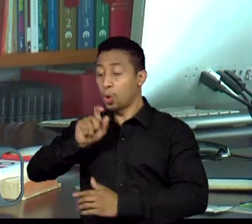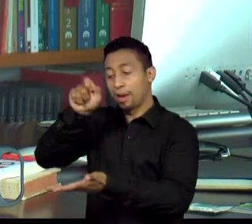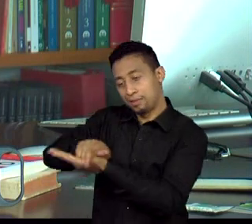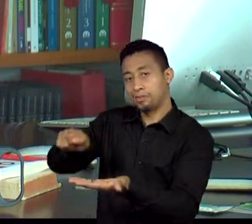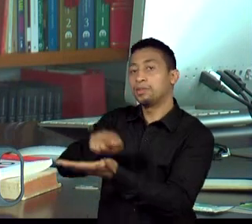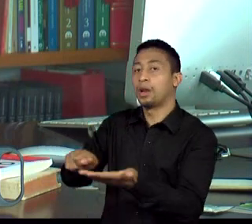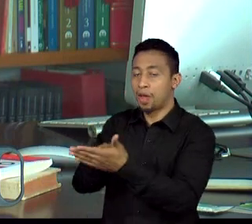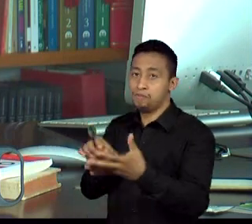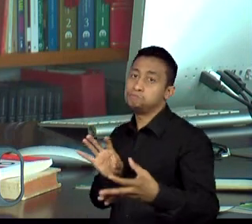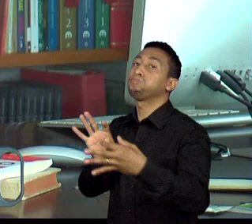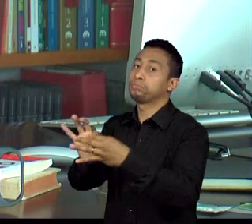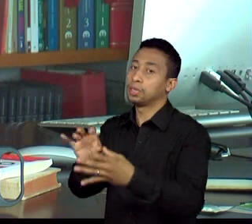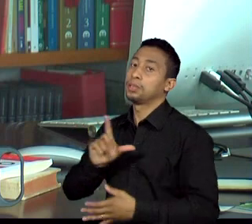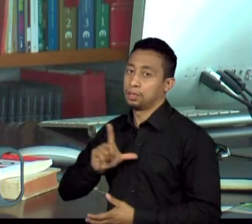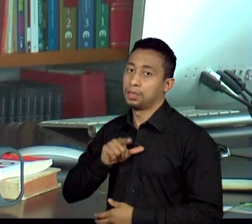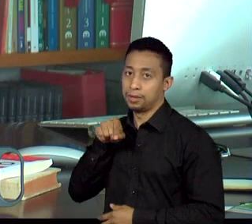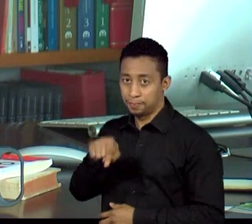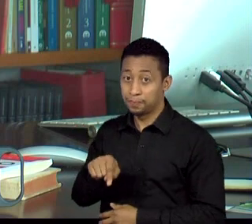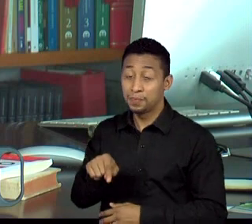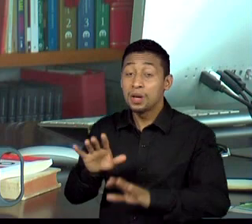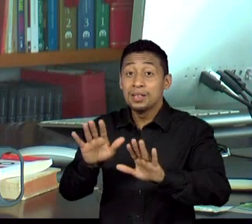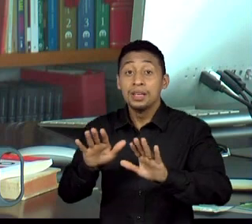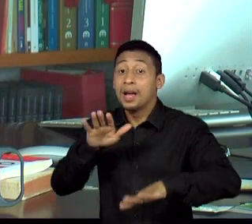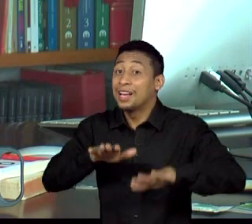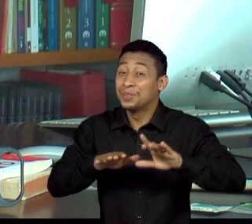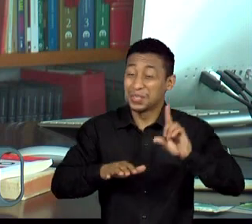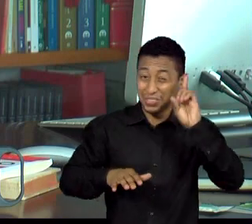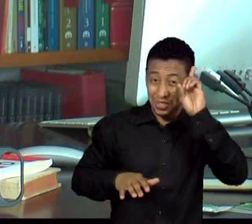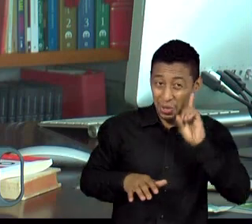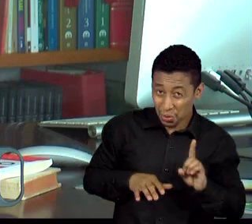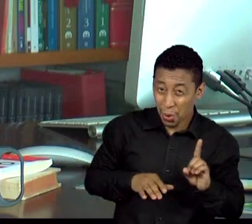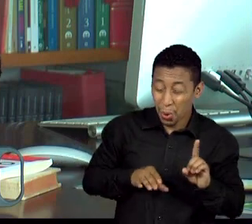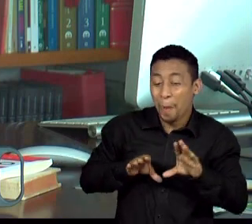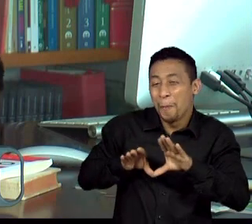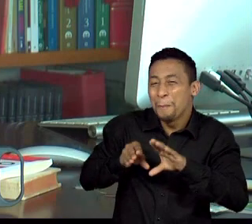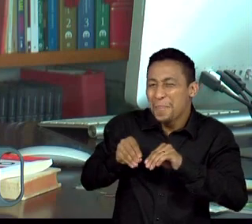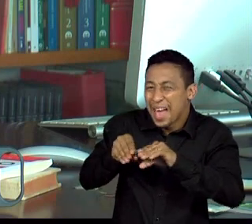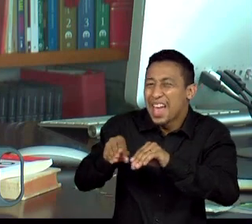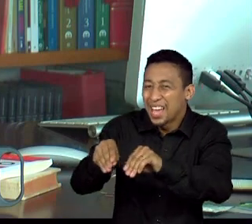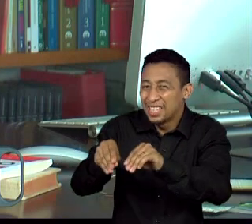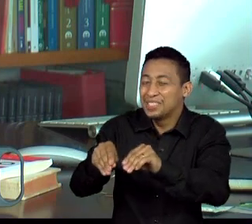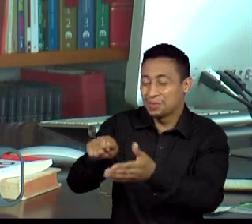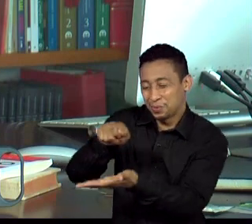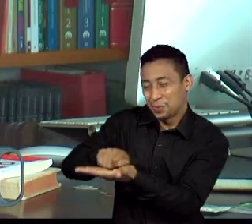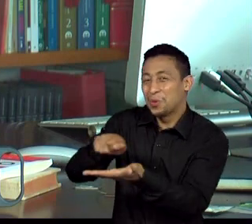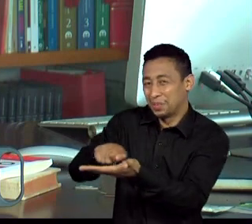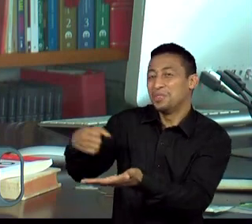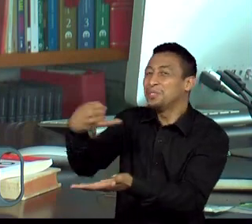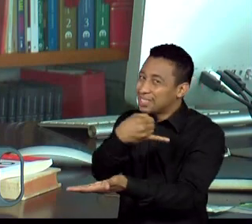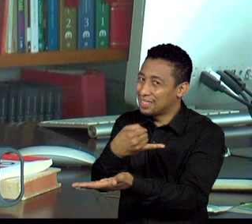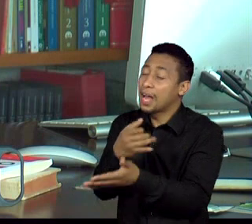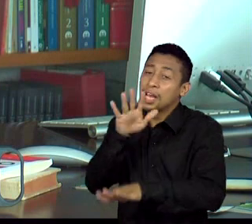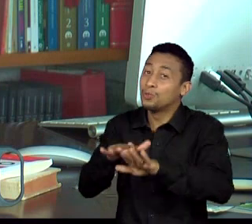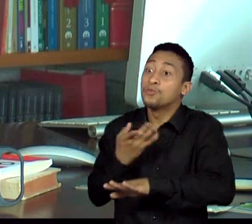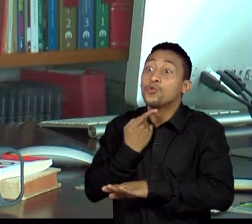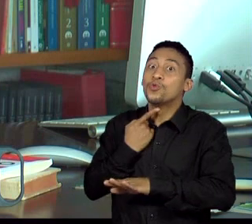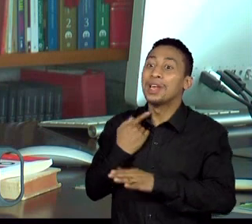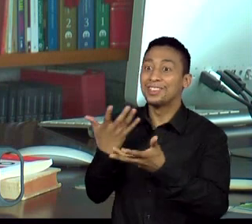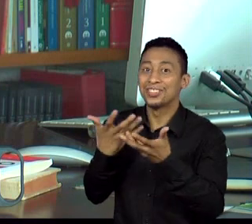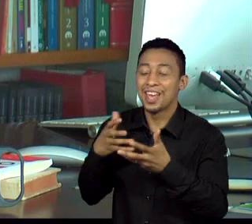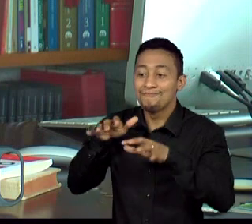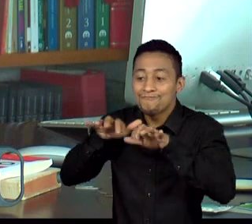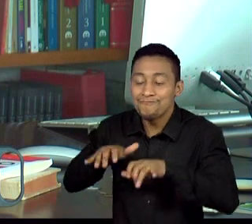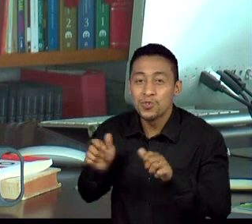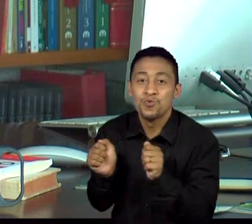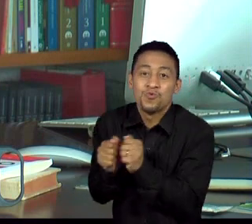melhores diretores, de alguma maneira, eles se metem no roteiro, né? Eles participam do roteiro, querem escrever junto,